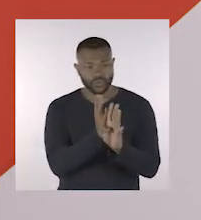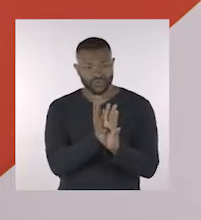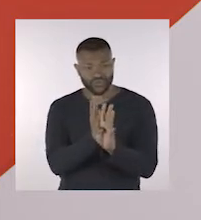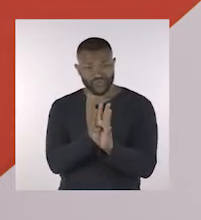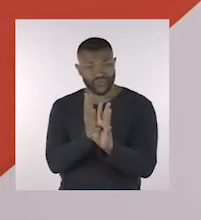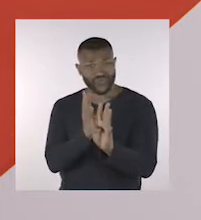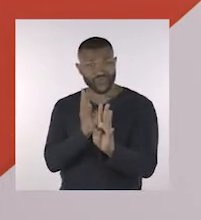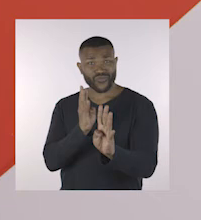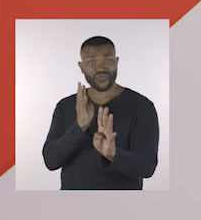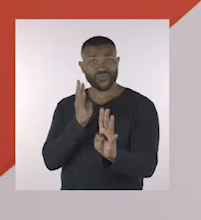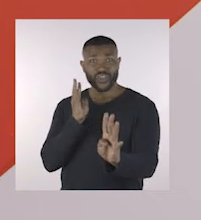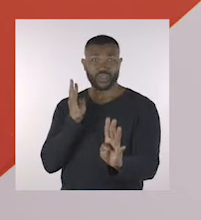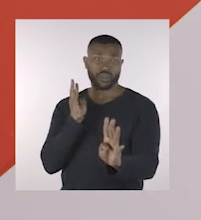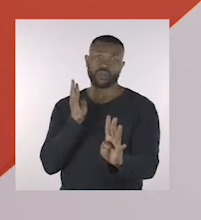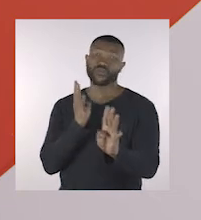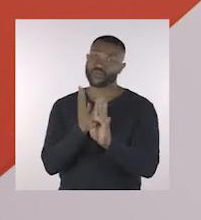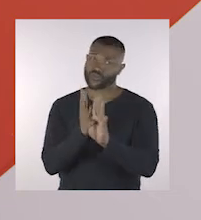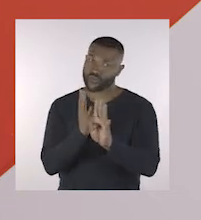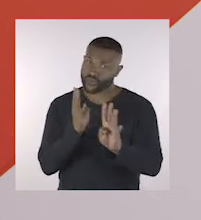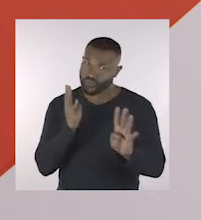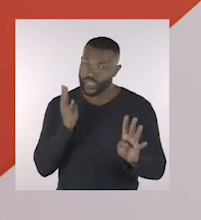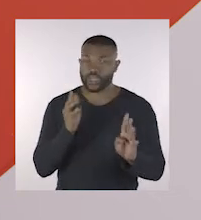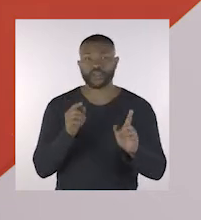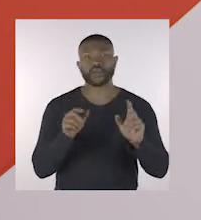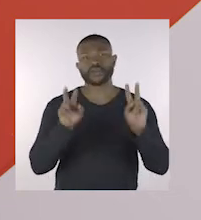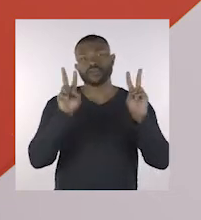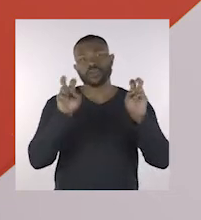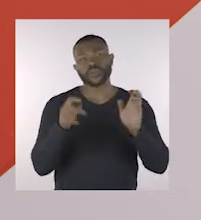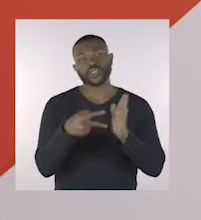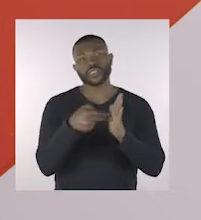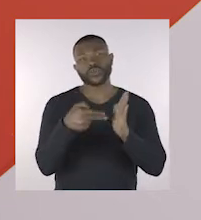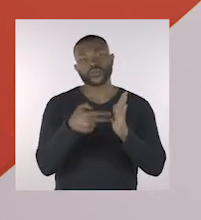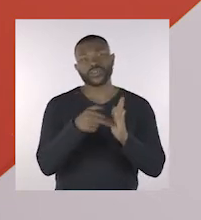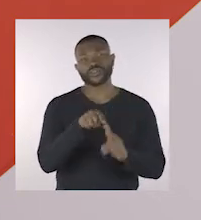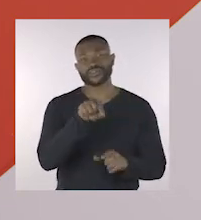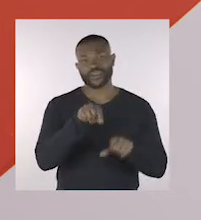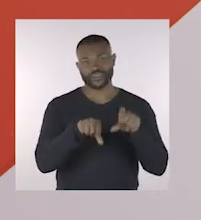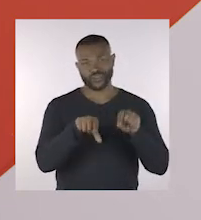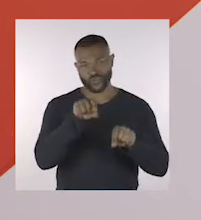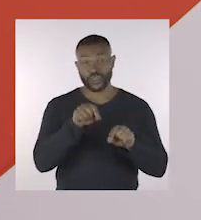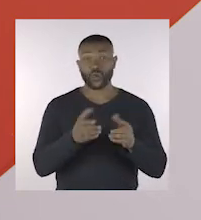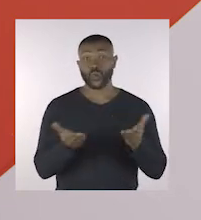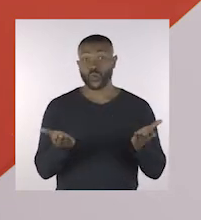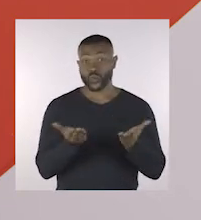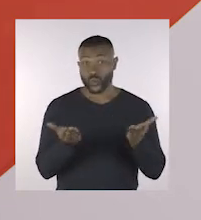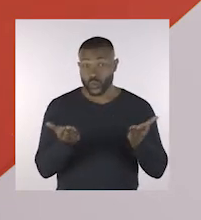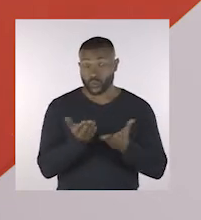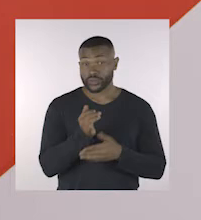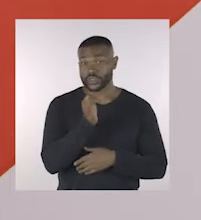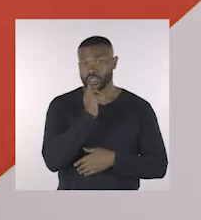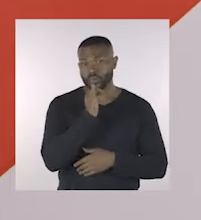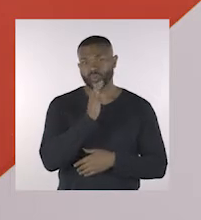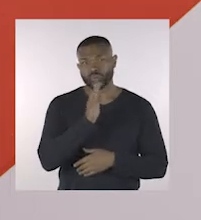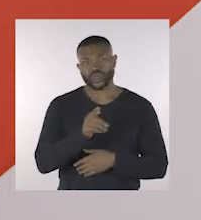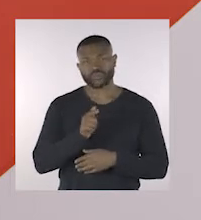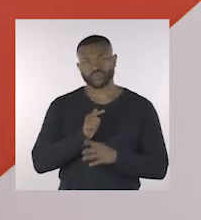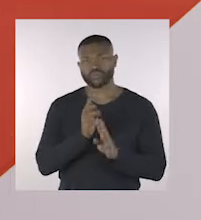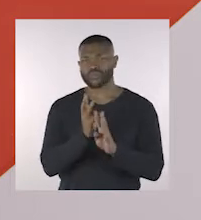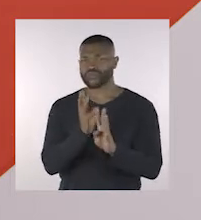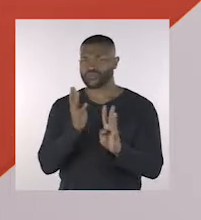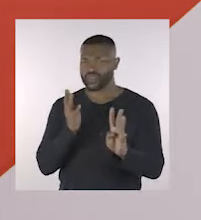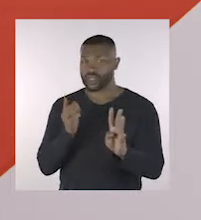a são as filas existentes em relação à a cirurgias eletivas Então hoje a